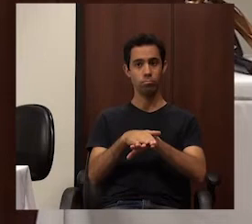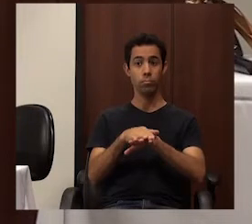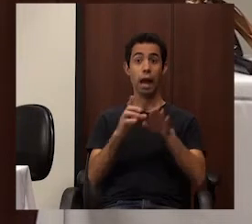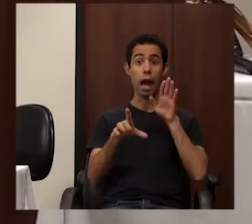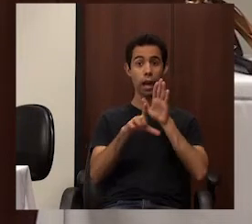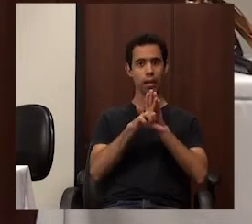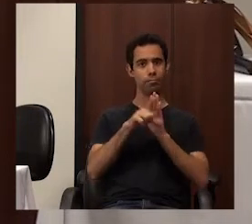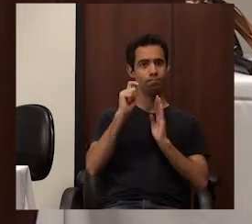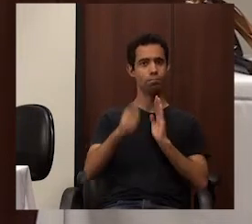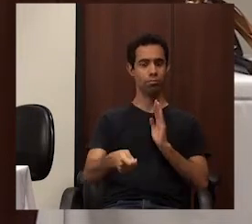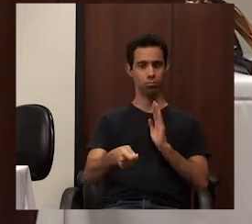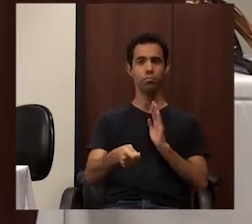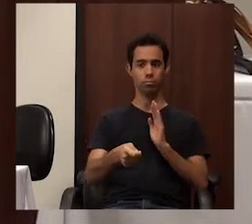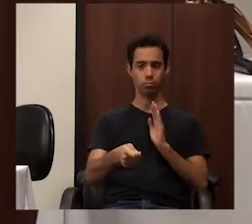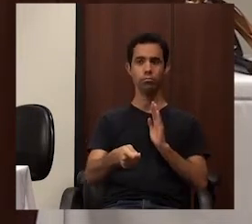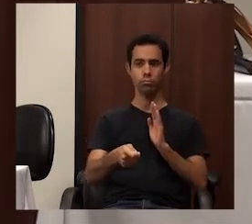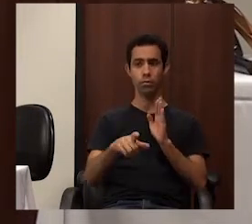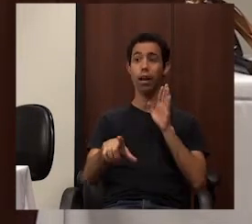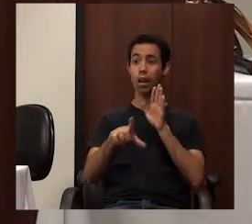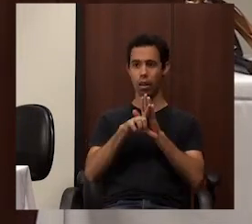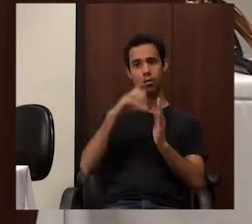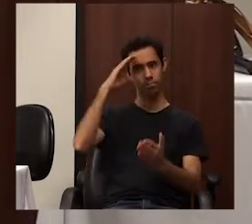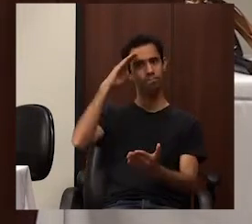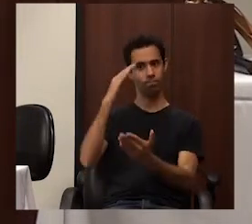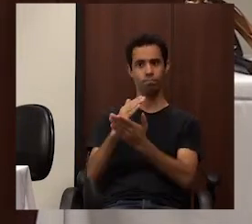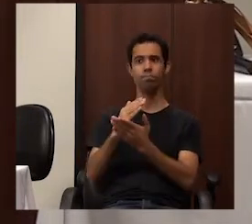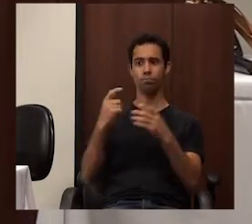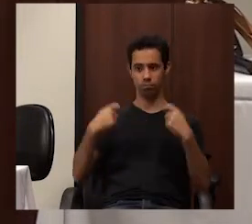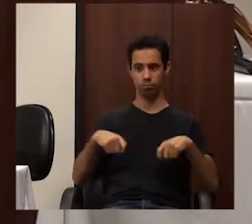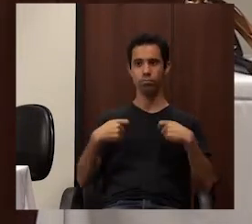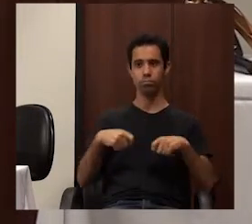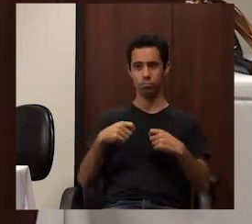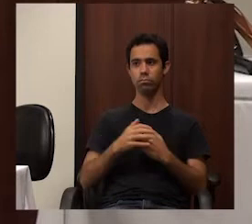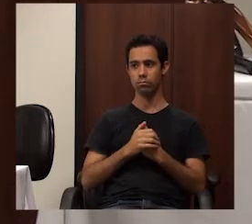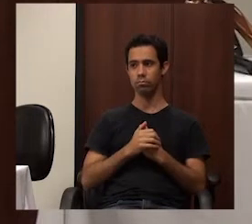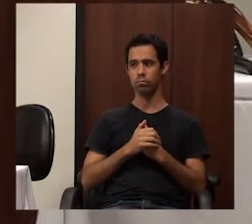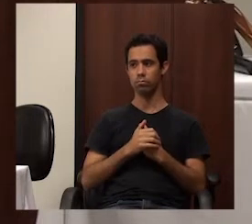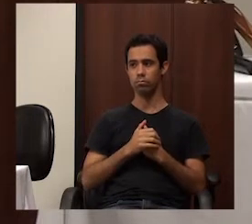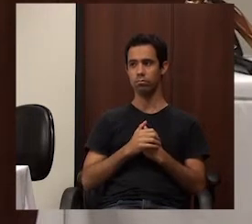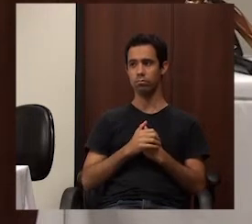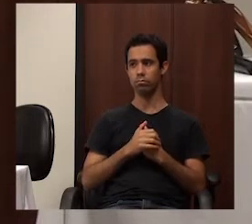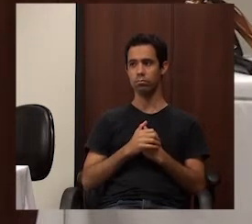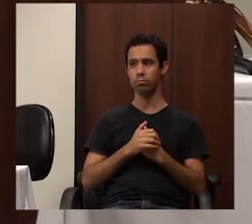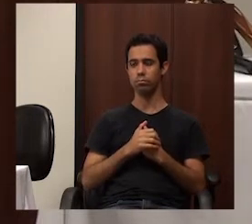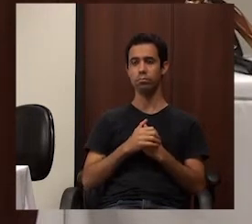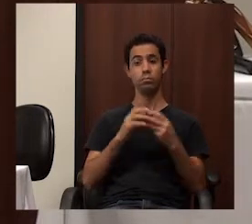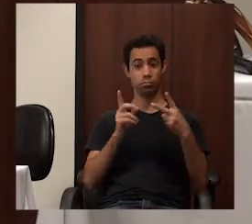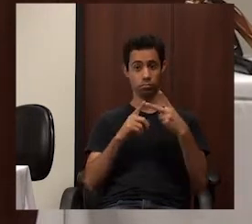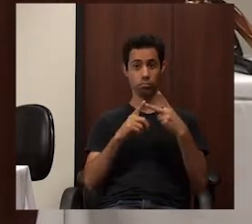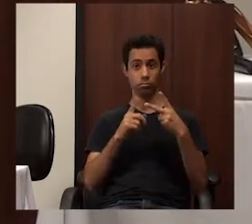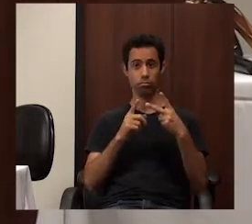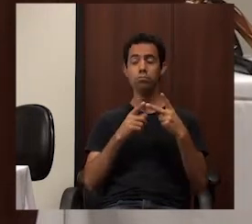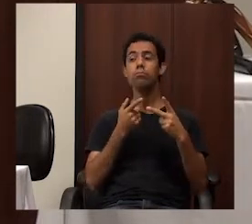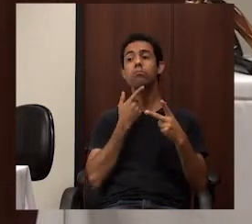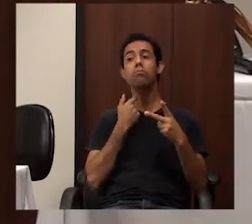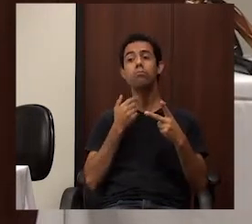né? A lei está aqui e a gente deve cumprir a lei da forma como ela foi promulgada. E em segundo lugar, porque eu